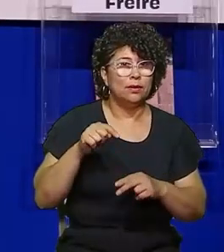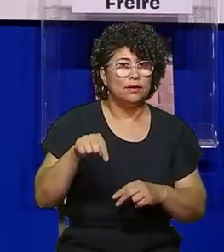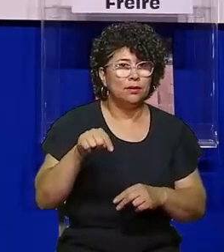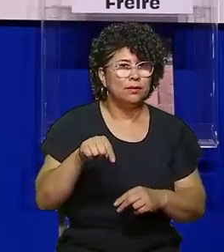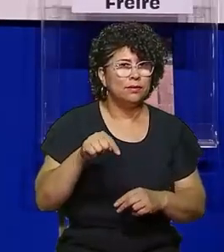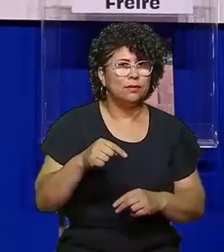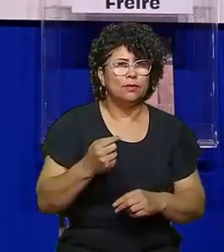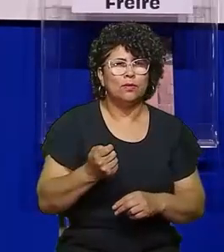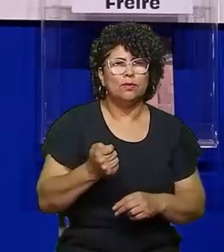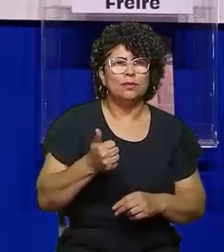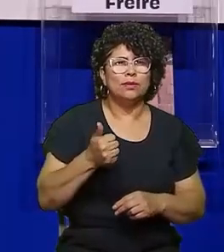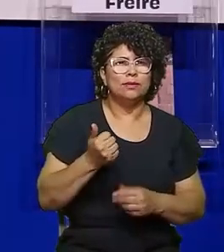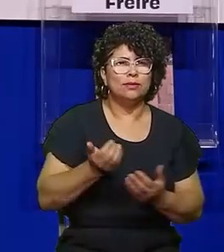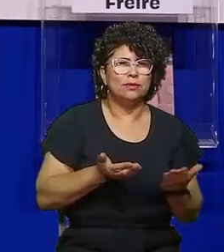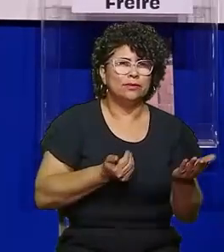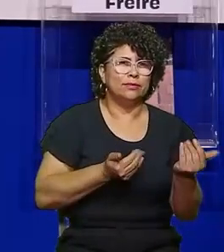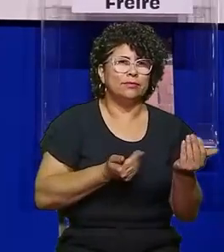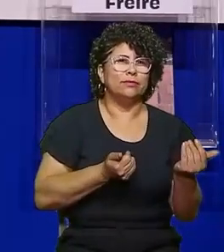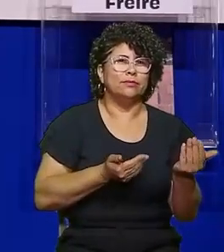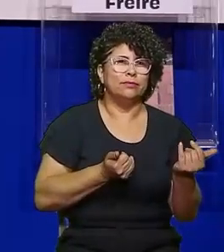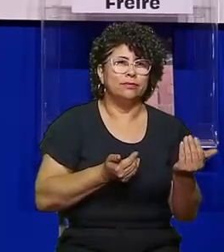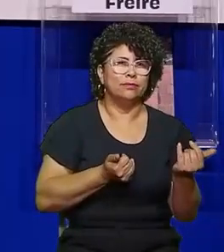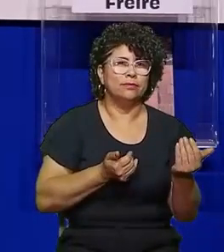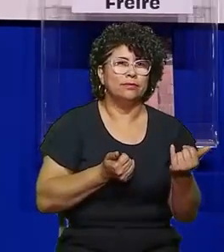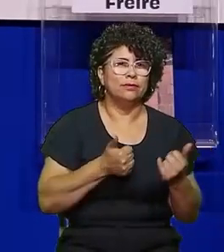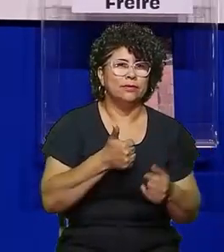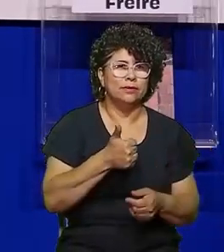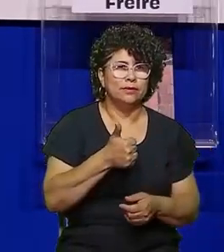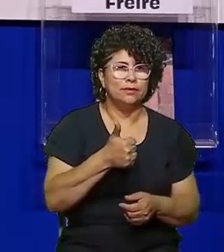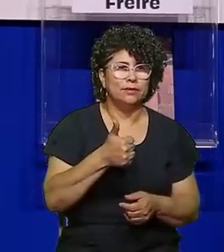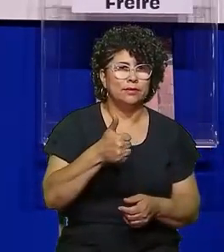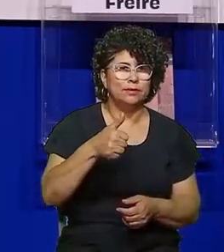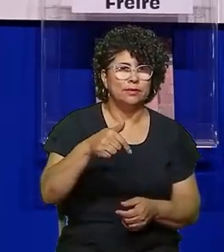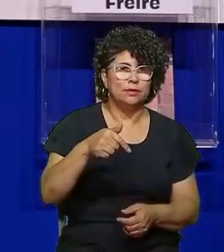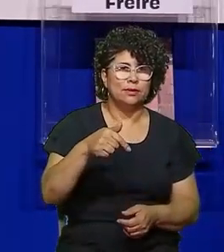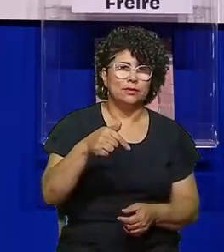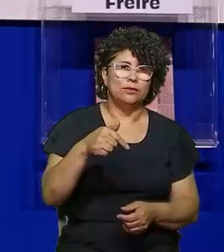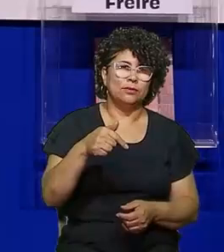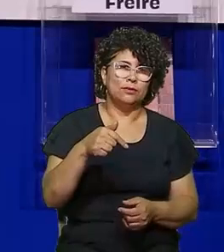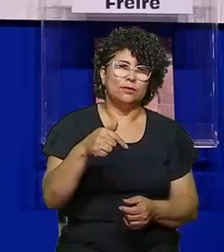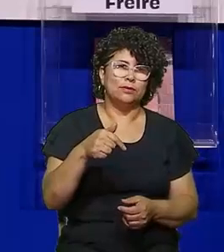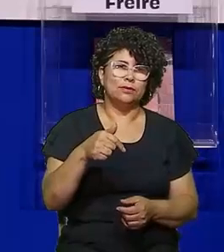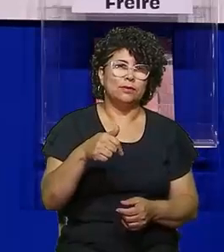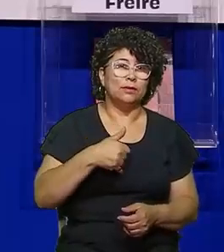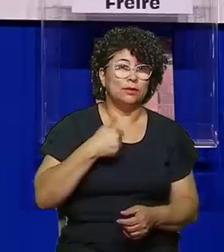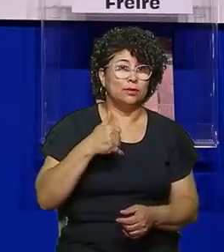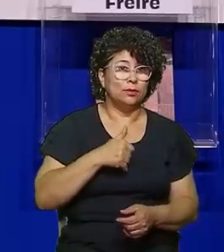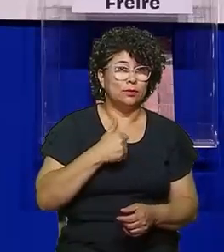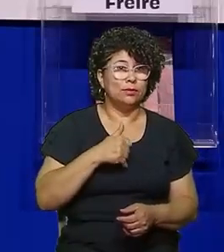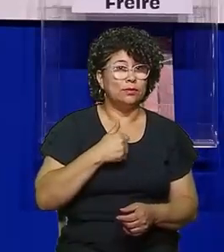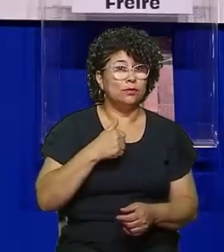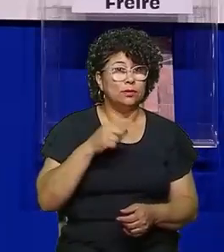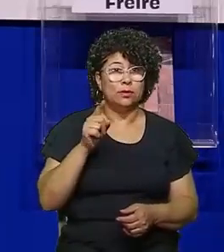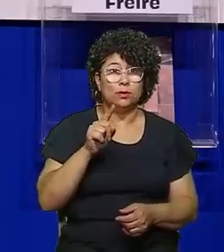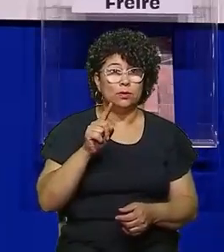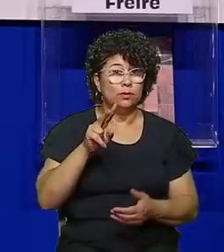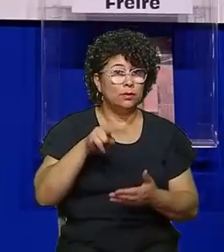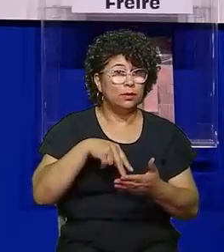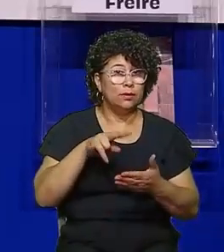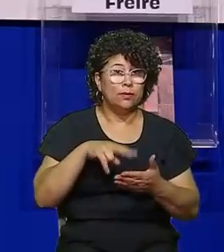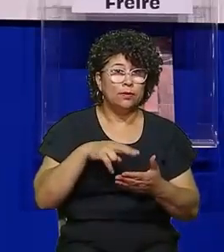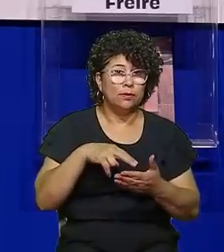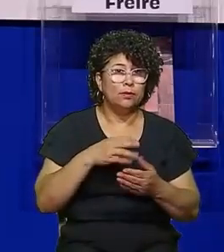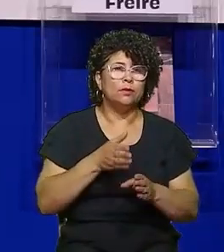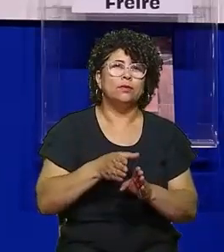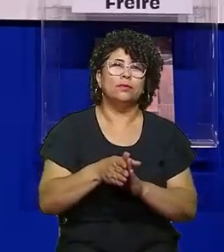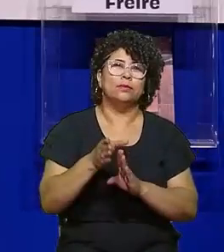17 anos. Quem não leu, recomendo vivamente que o faça, porque é outro grande nome